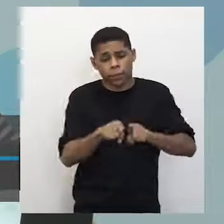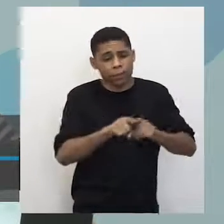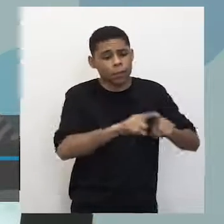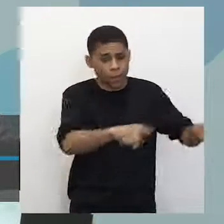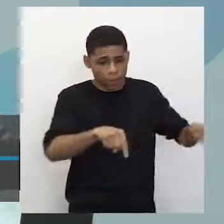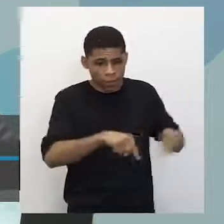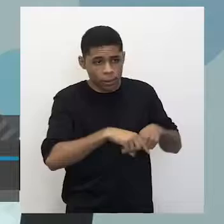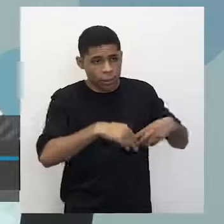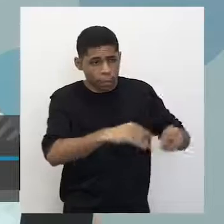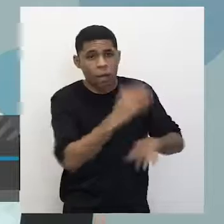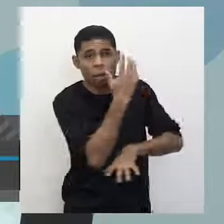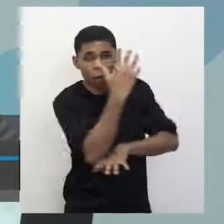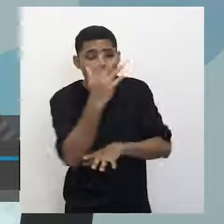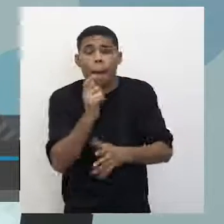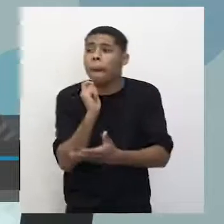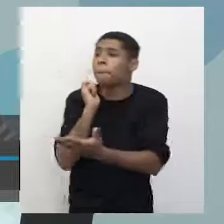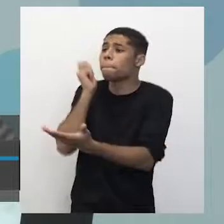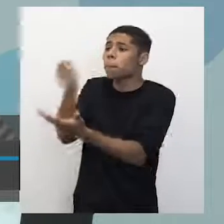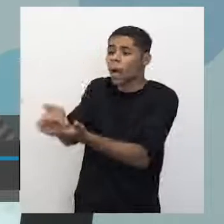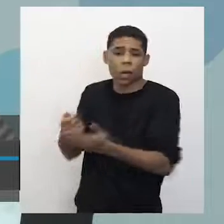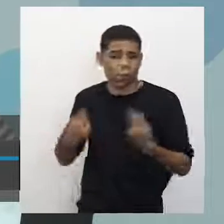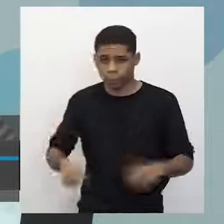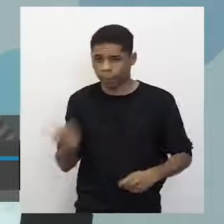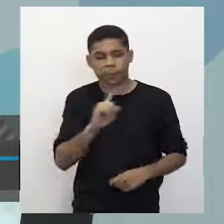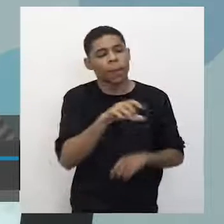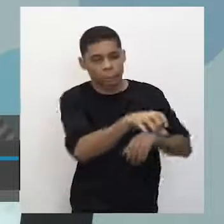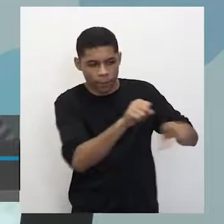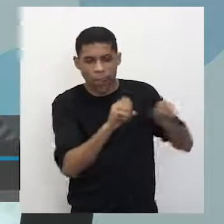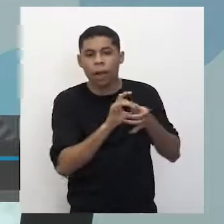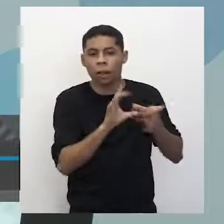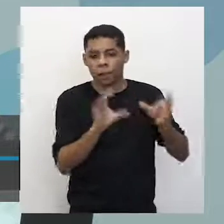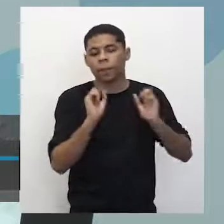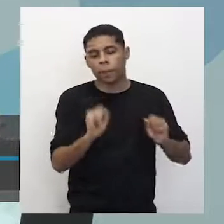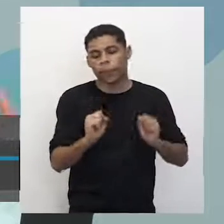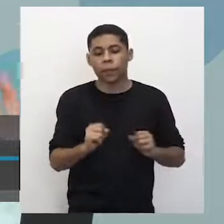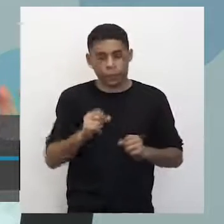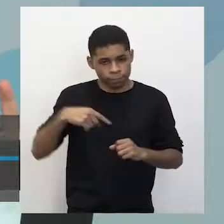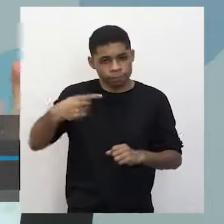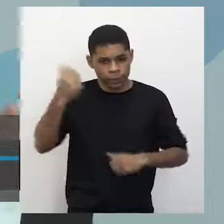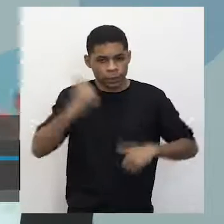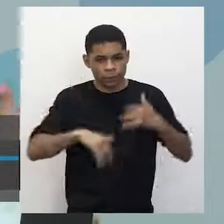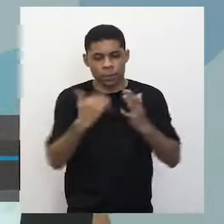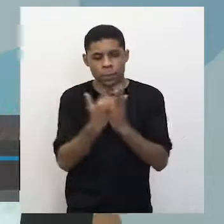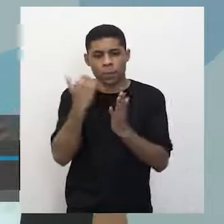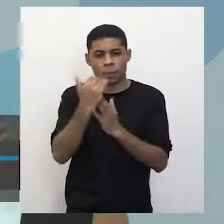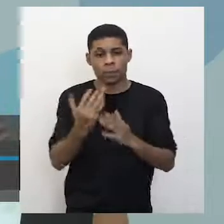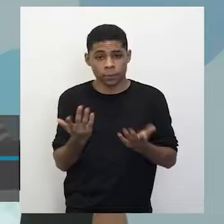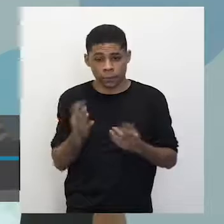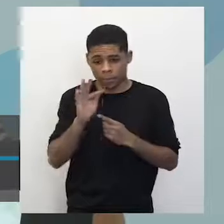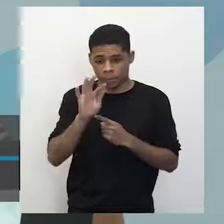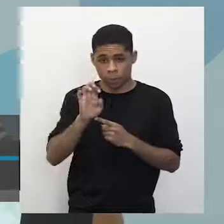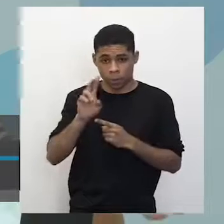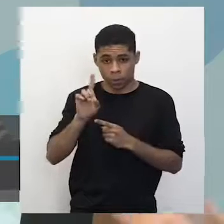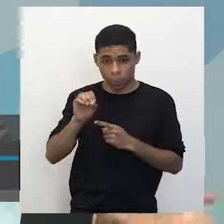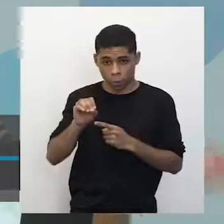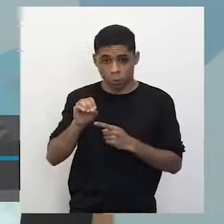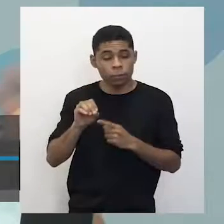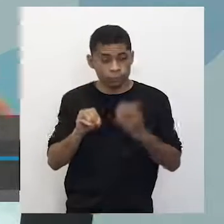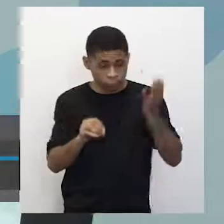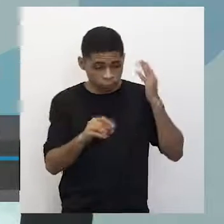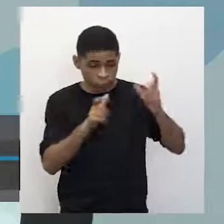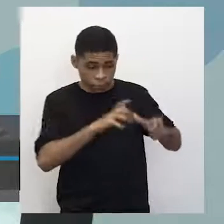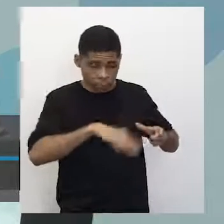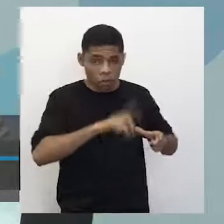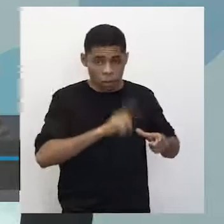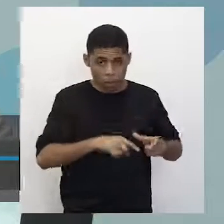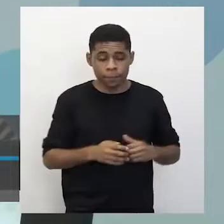aí, sem pagar nenhuma obrigação, que já já a gente vai retomar isso aí. Então, o aspecto do feudo enquanto propriedade é esse, e o